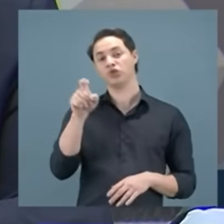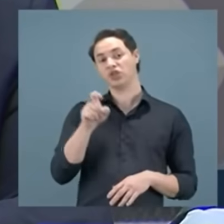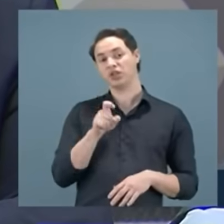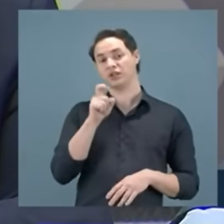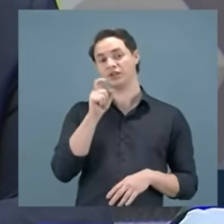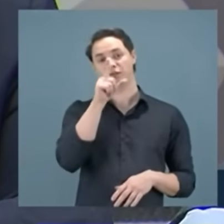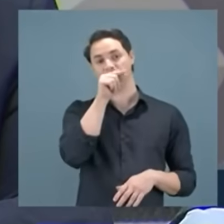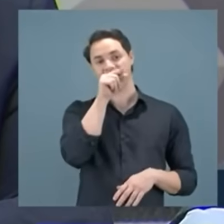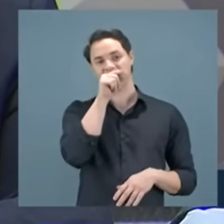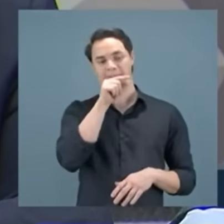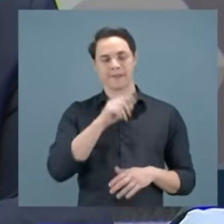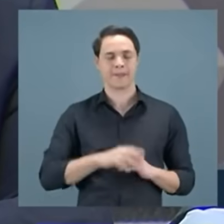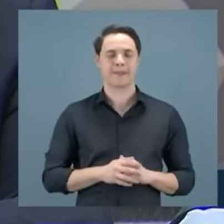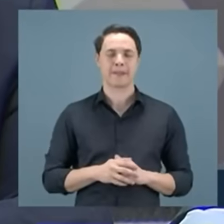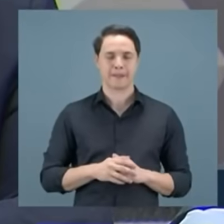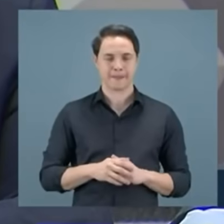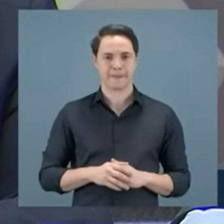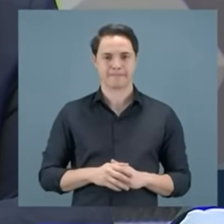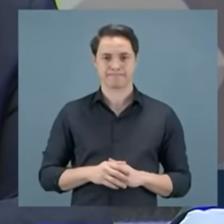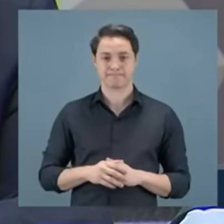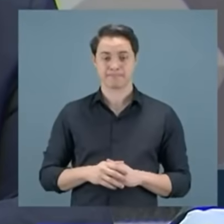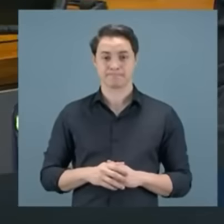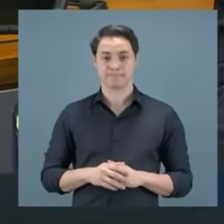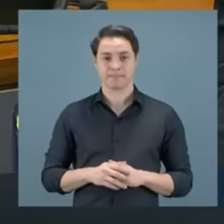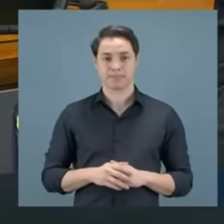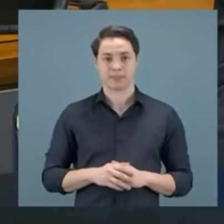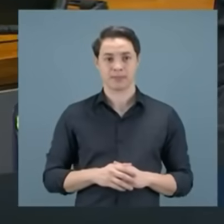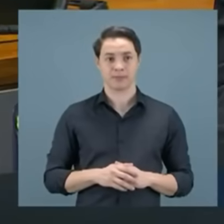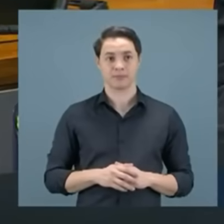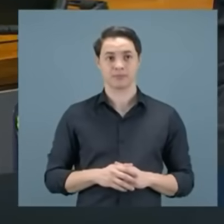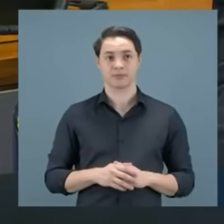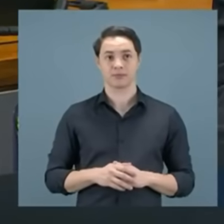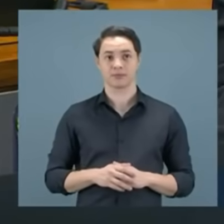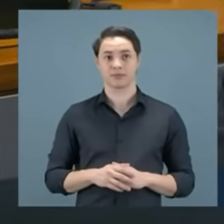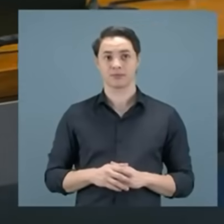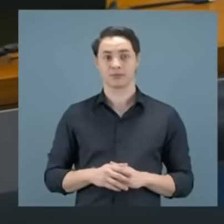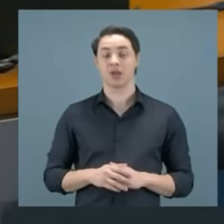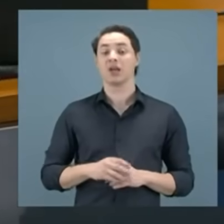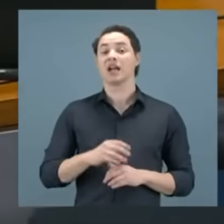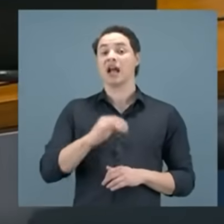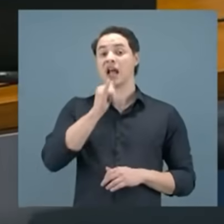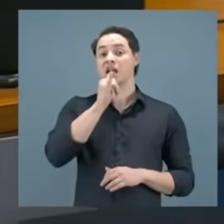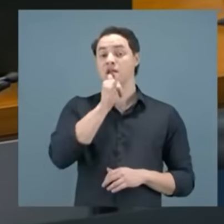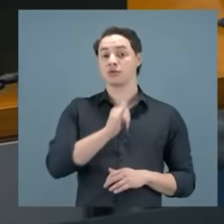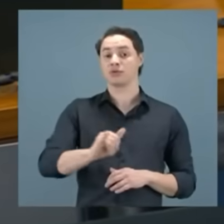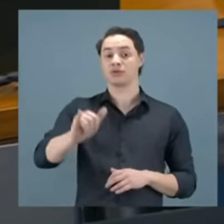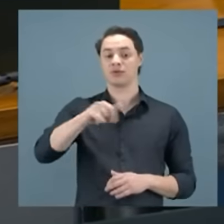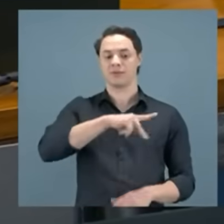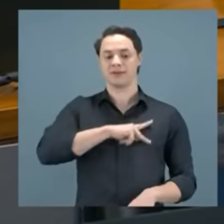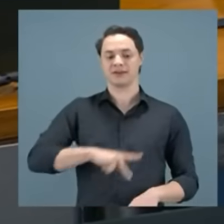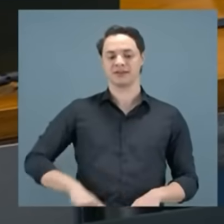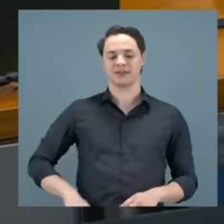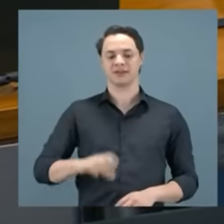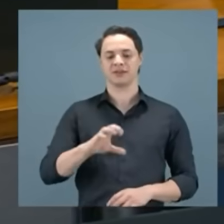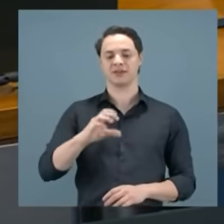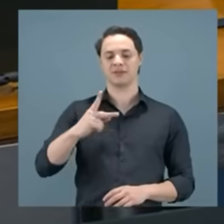Anuncio que o relator da CPMI do INSS será o deputado Ricardo Aires, Republicanos